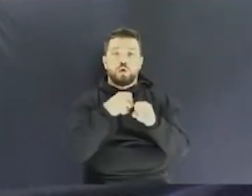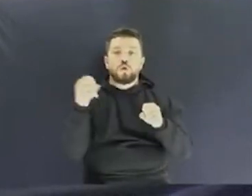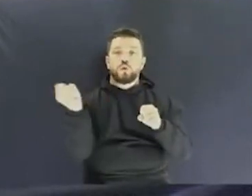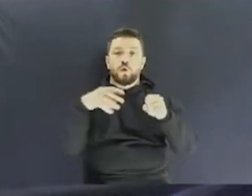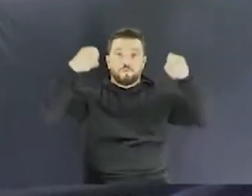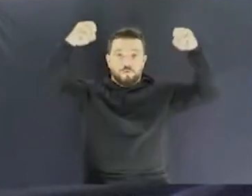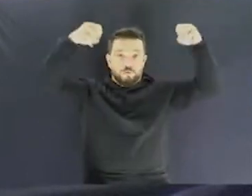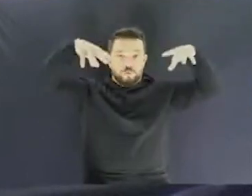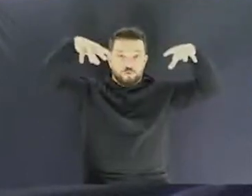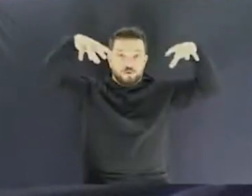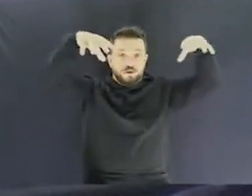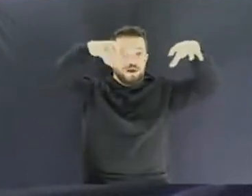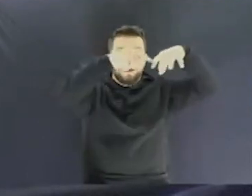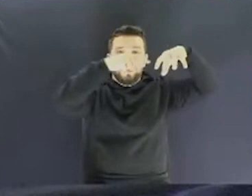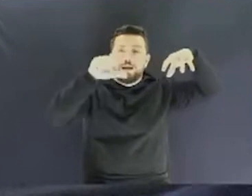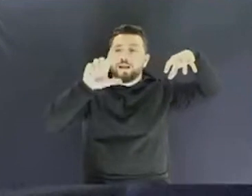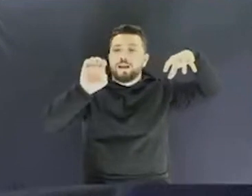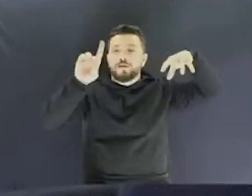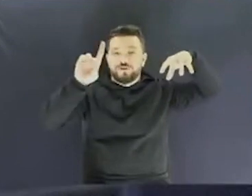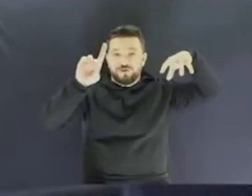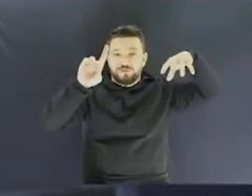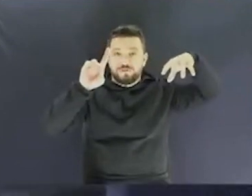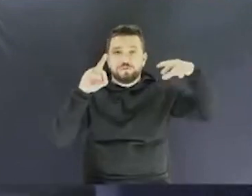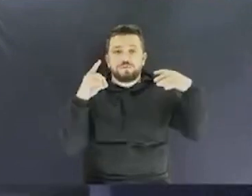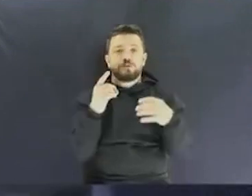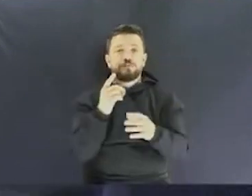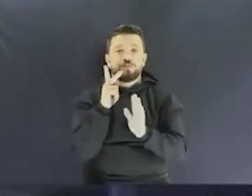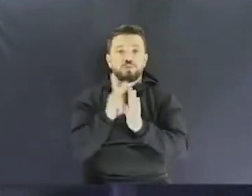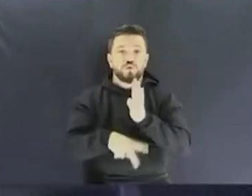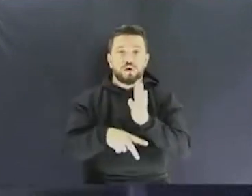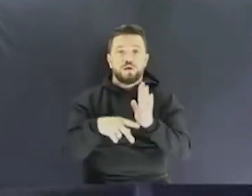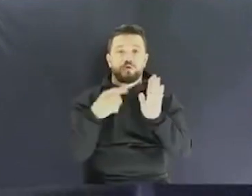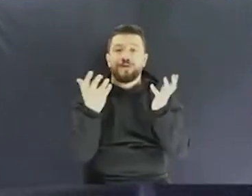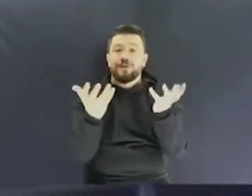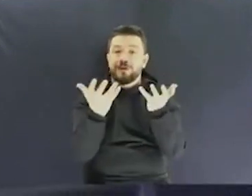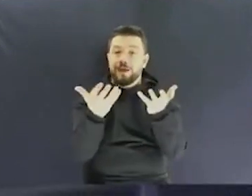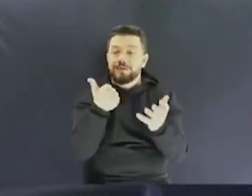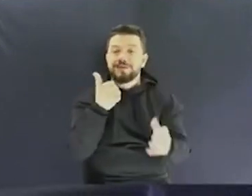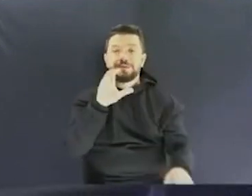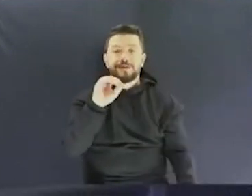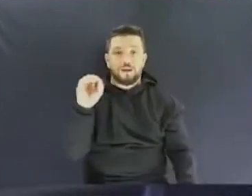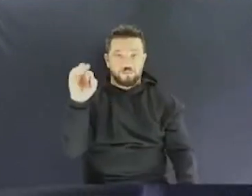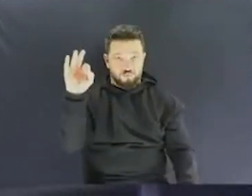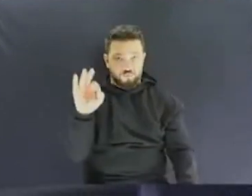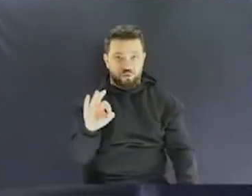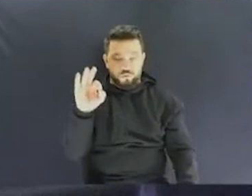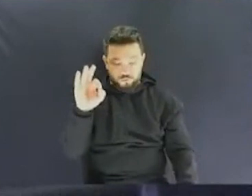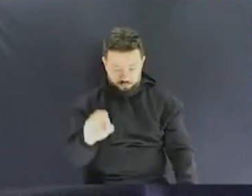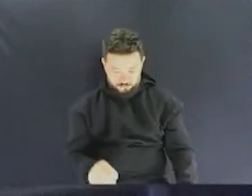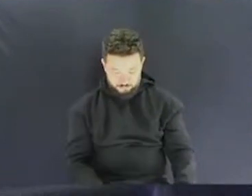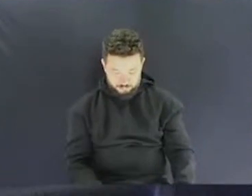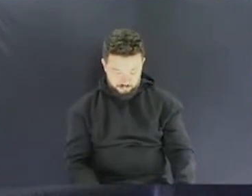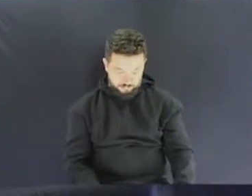LED implementada. Nós tínhamos um programa onde era executado pela Secretaria de Obras, que